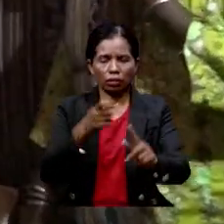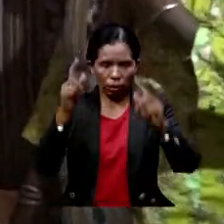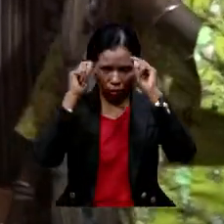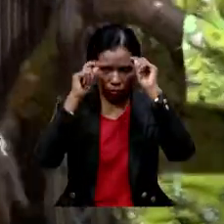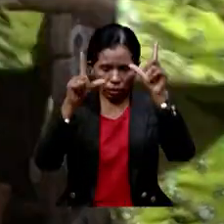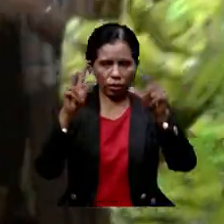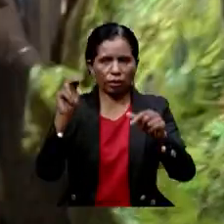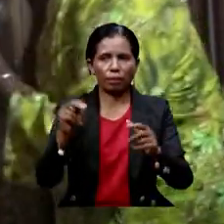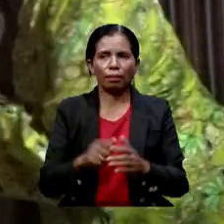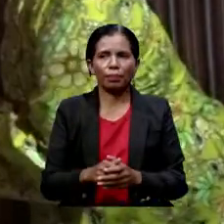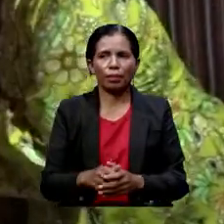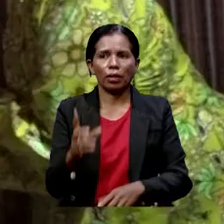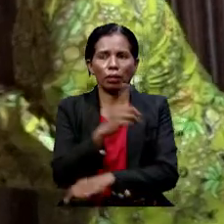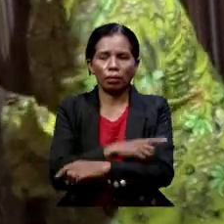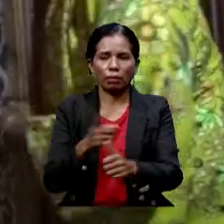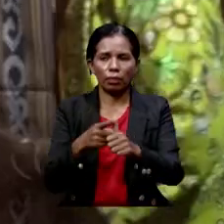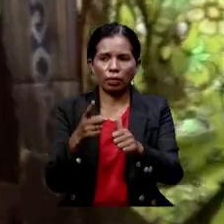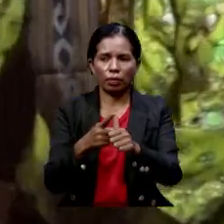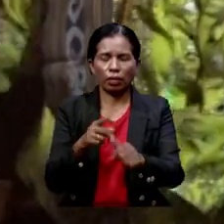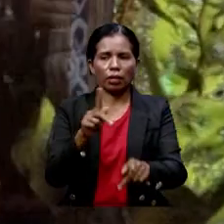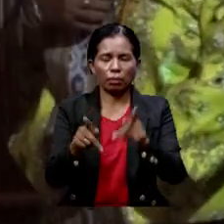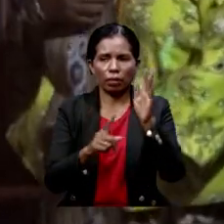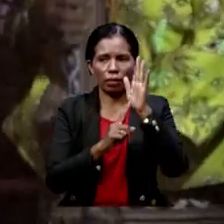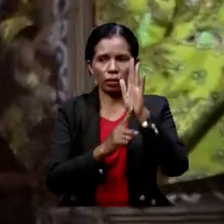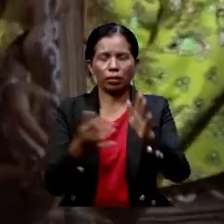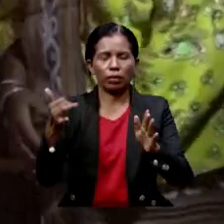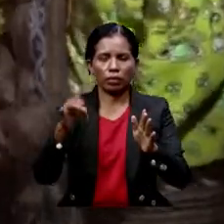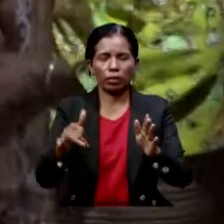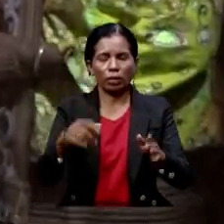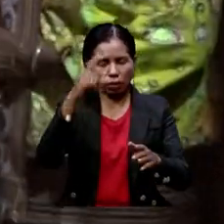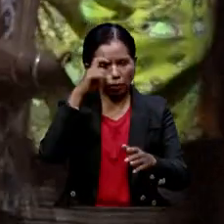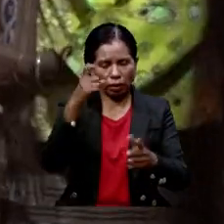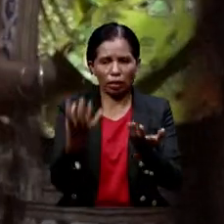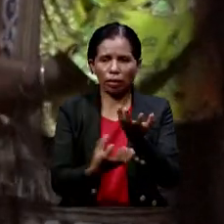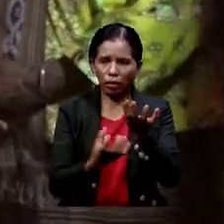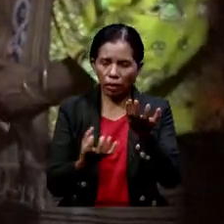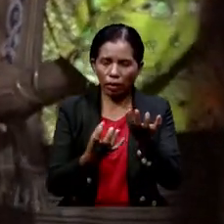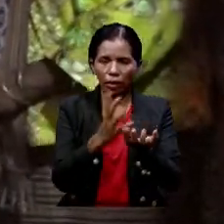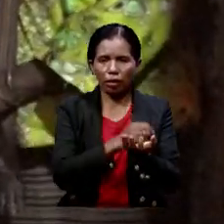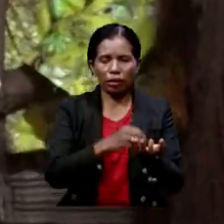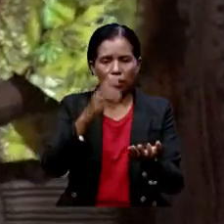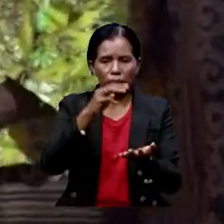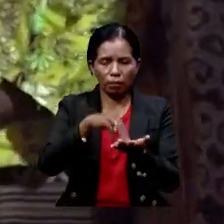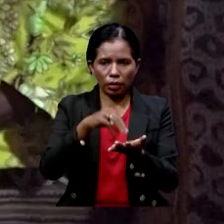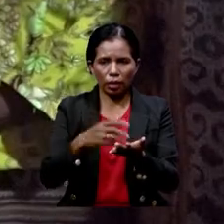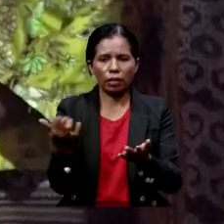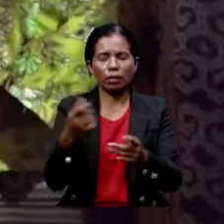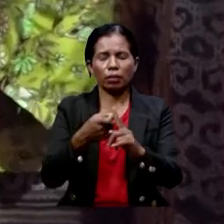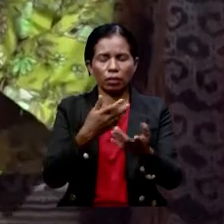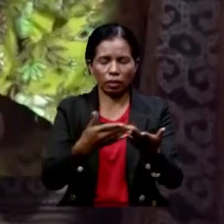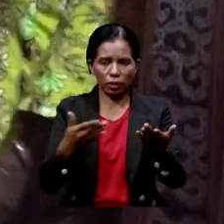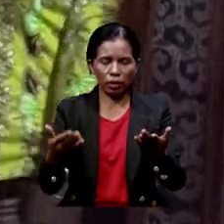Lestenian. Loron dahulu feira iha raiwa, komunidade hatudu sirnia kreatividade kulinaria, nebe ninia materia sira mai husi produto